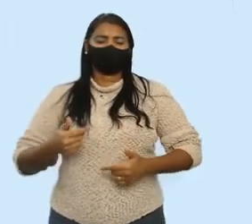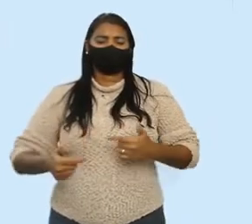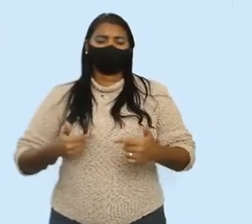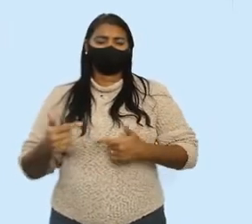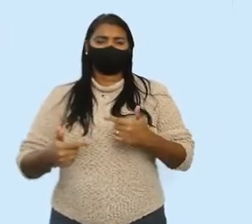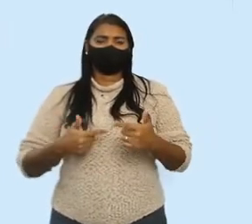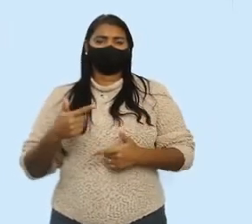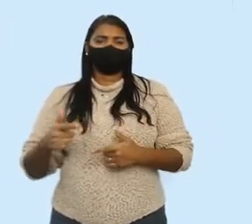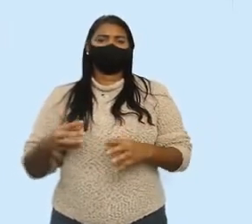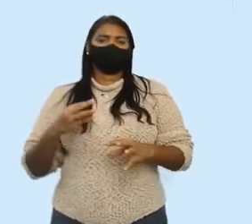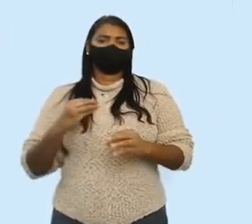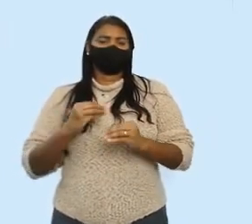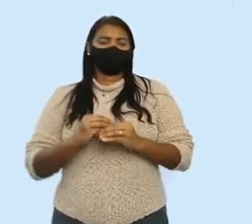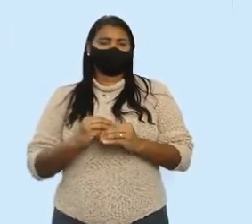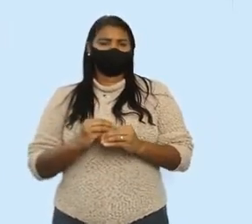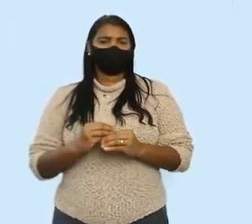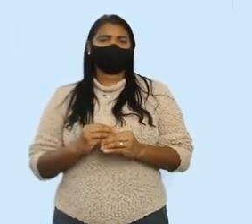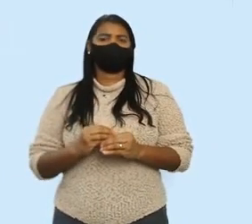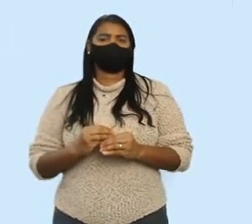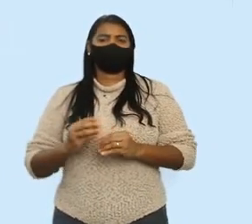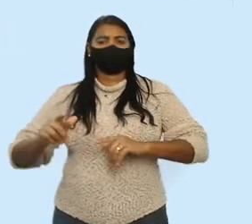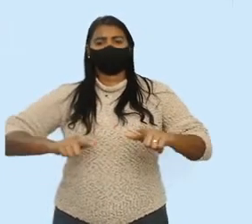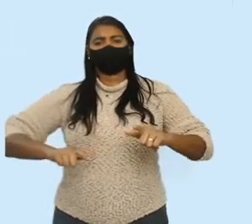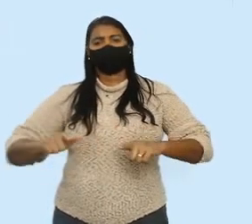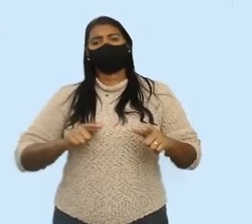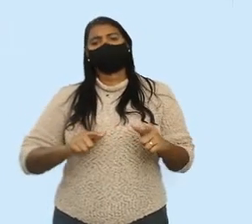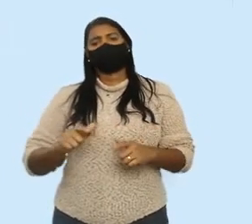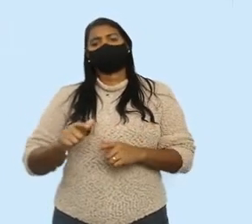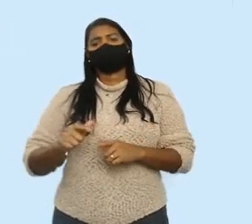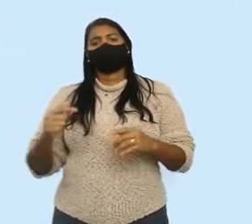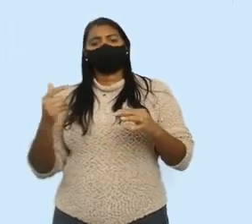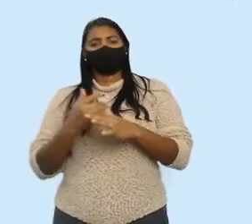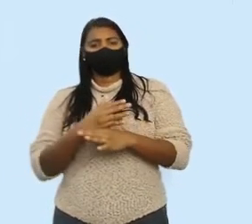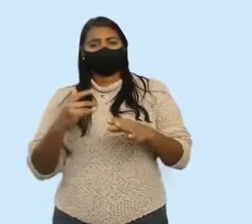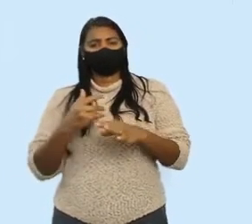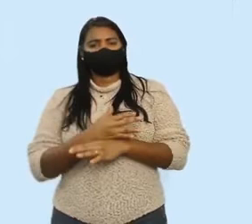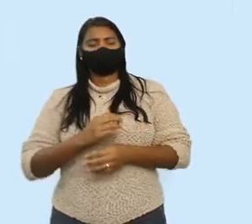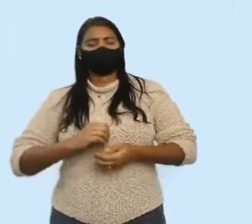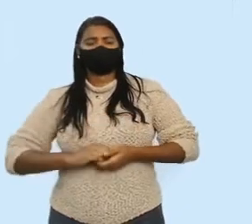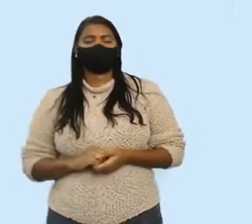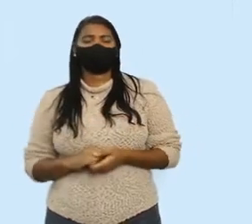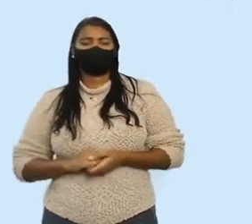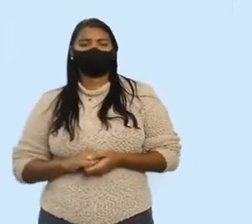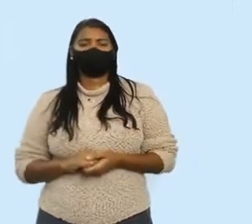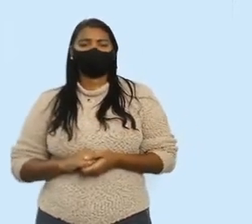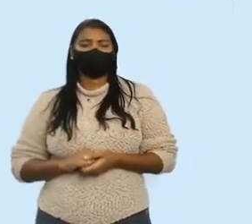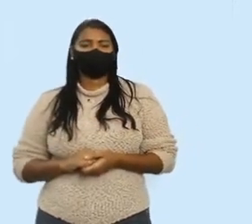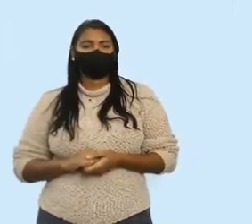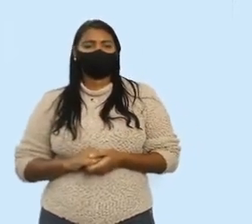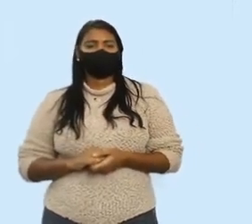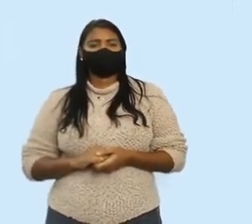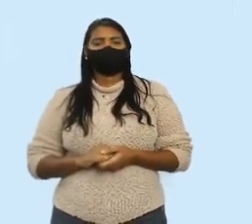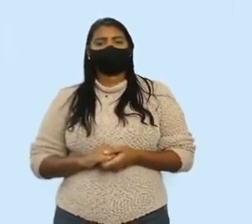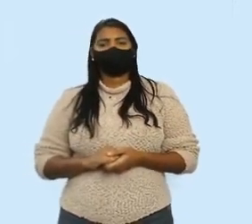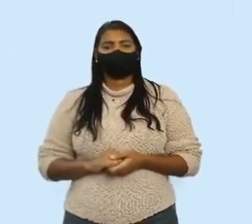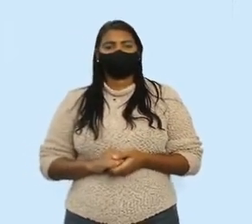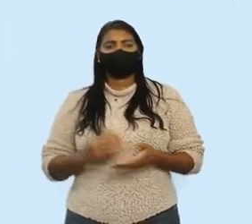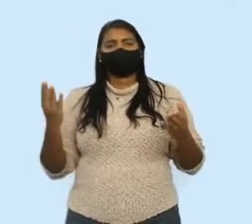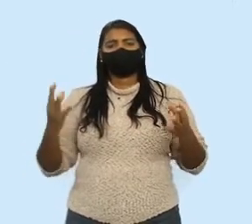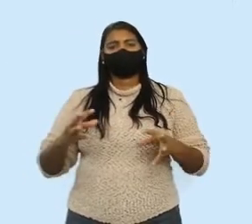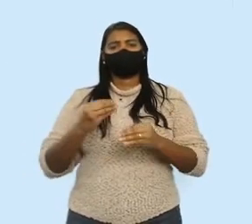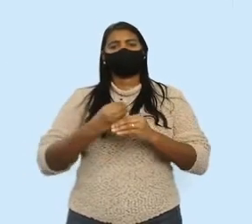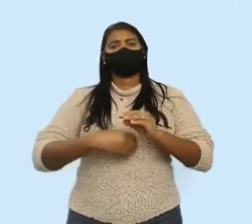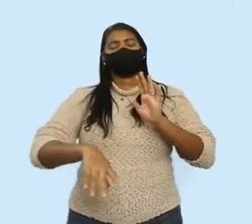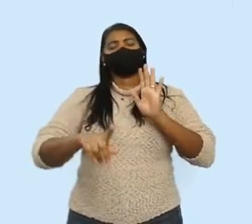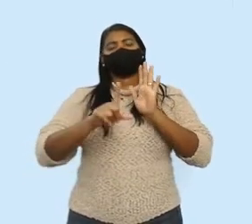só foi formalizado para os trabalhadores urbanos, certo? Da gente também não superestimar a consolidação das